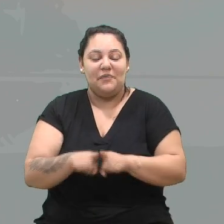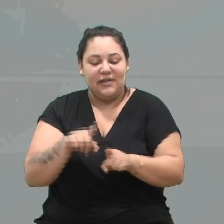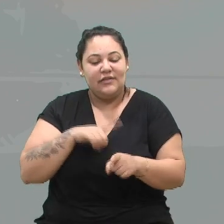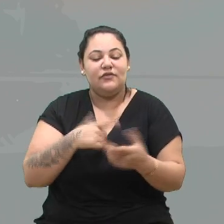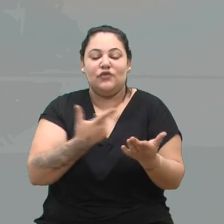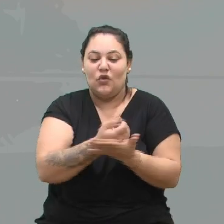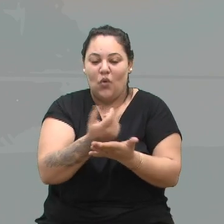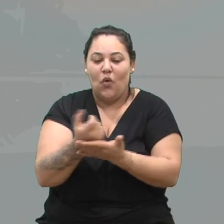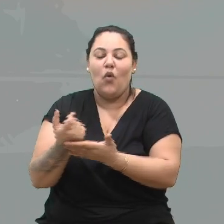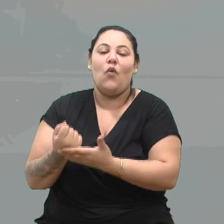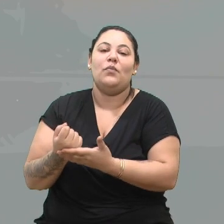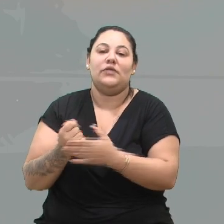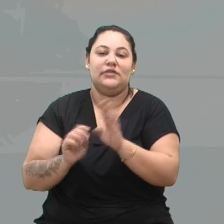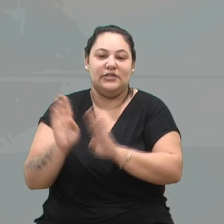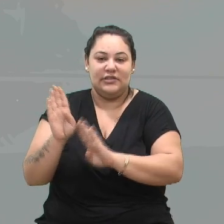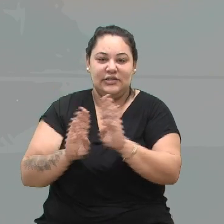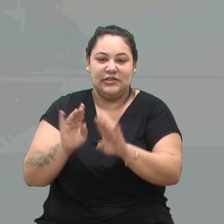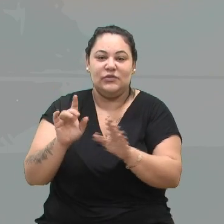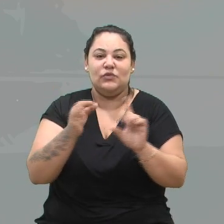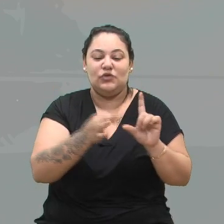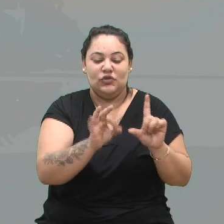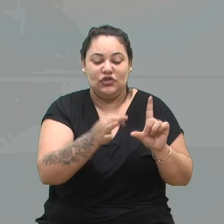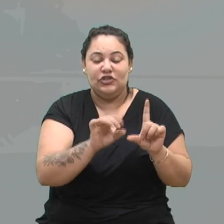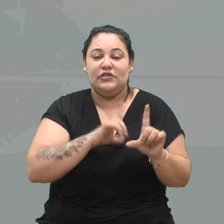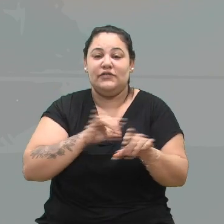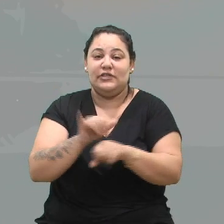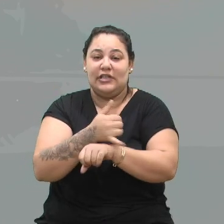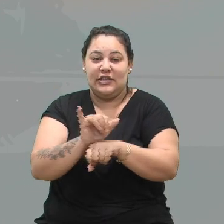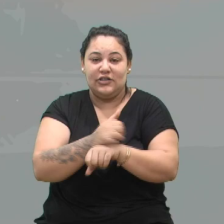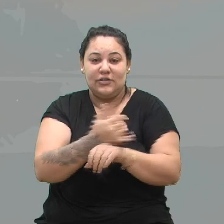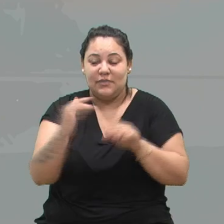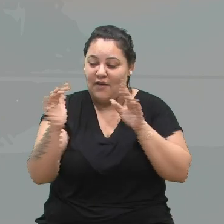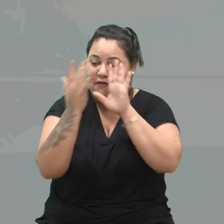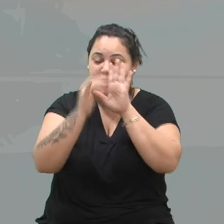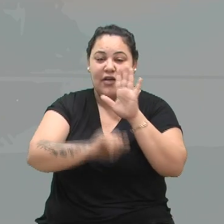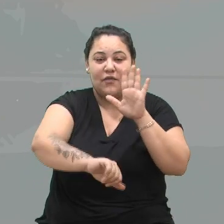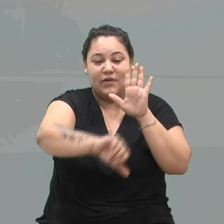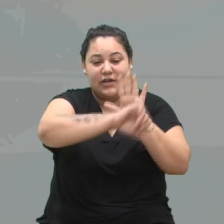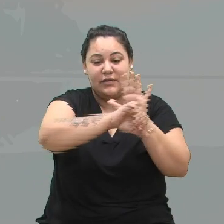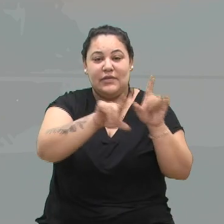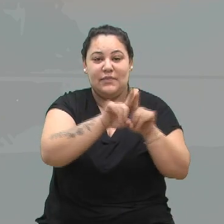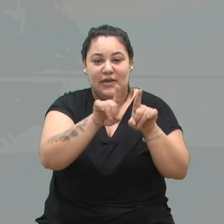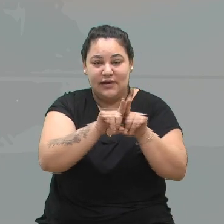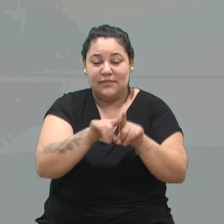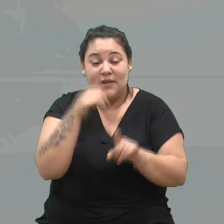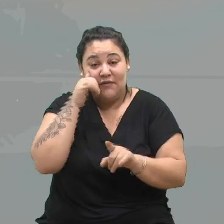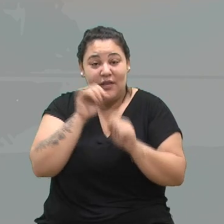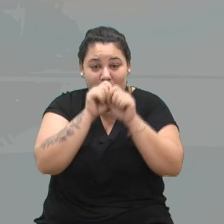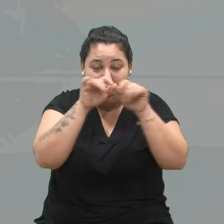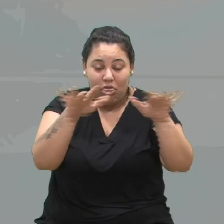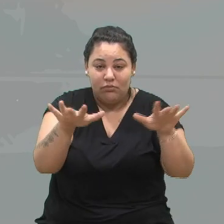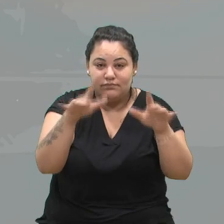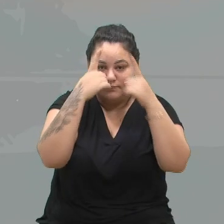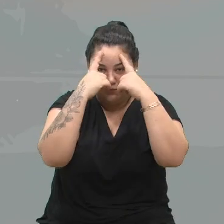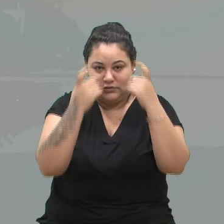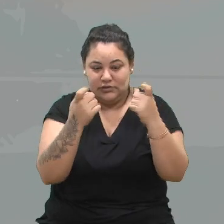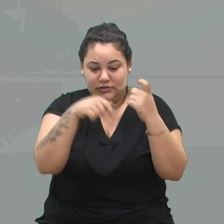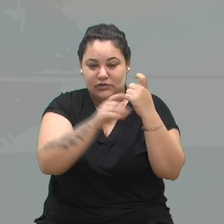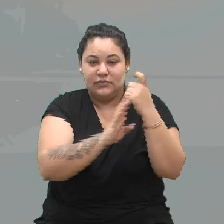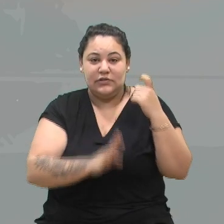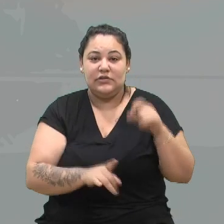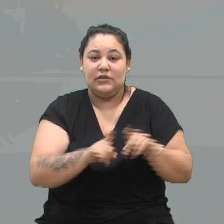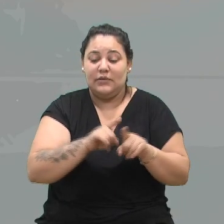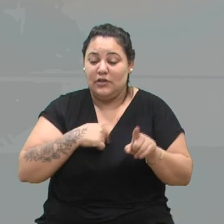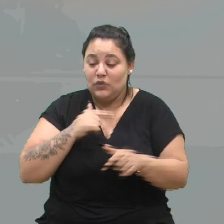licitações logísticas, estratégias de combate ao crime organizado, proliferação da violência no Brasil e atuação da